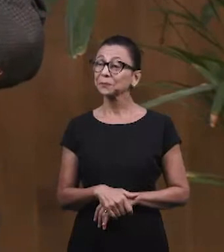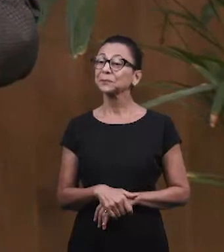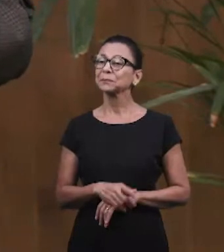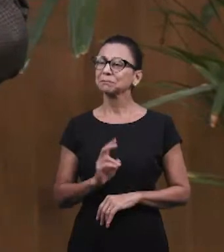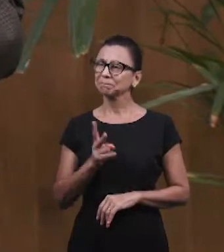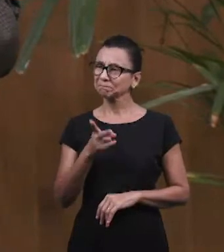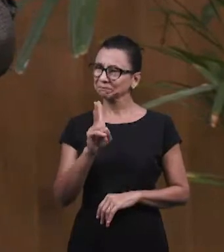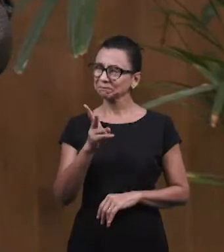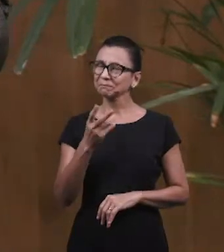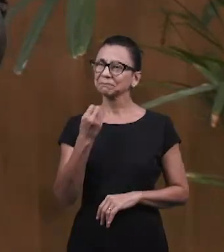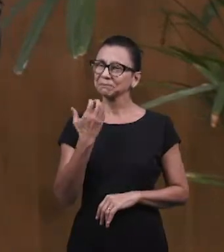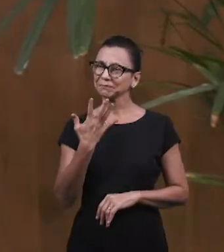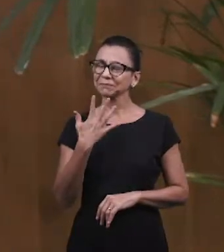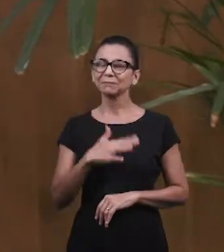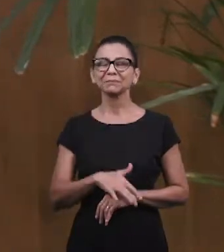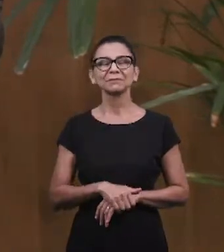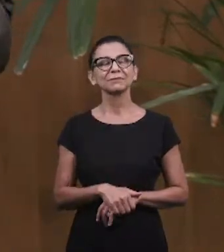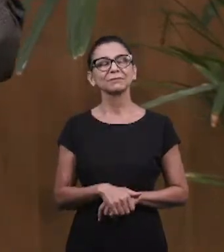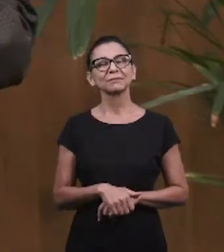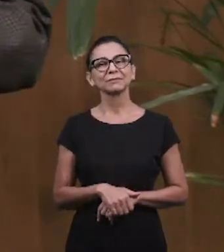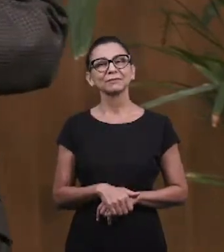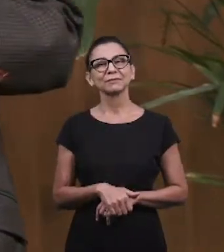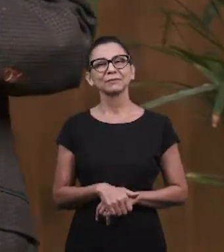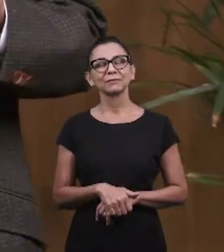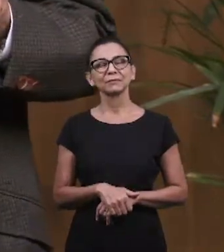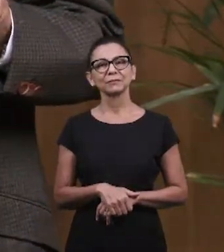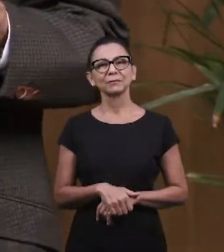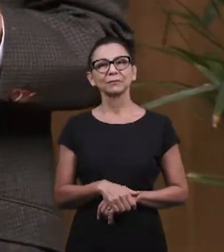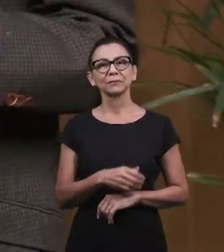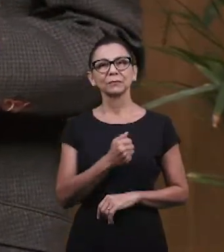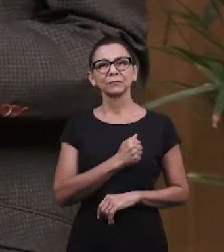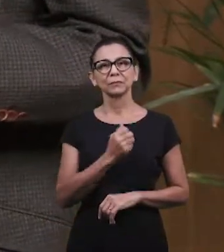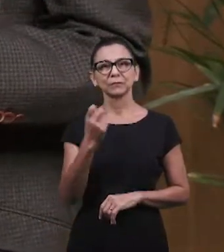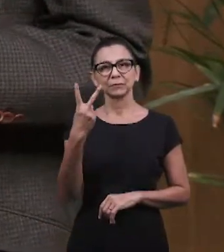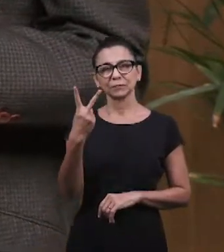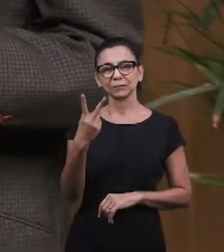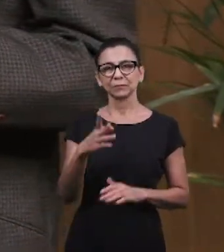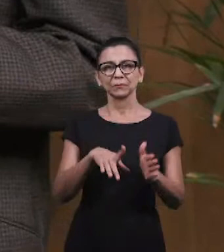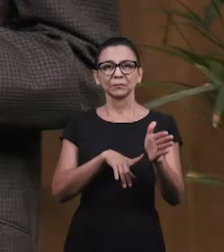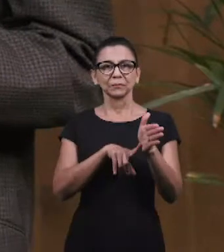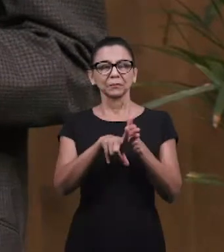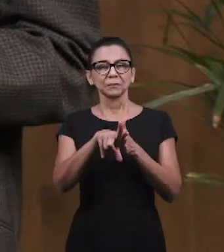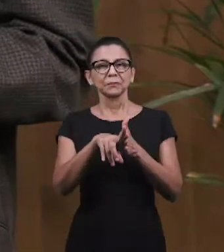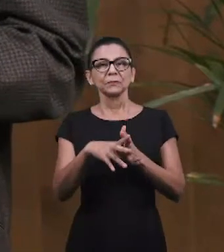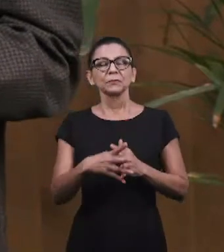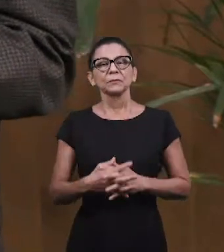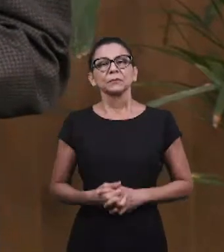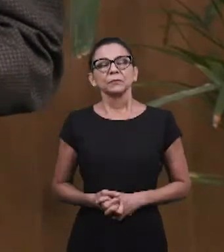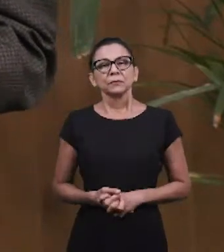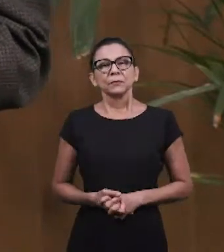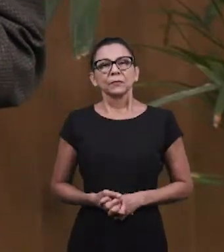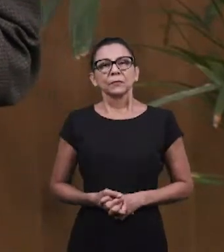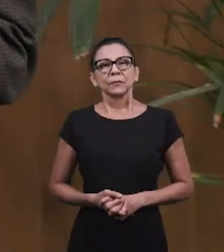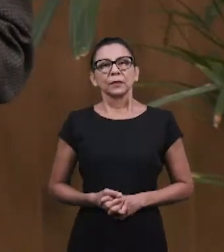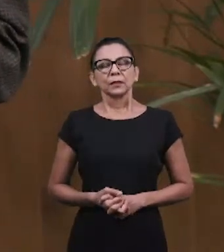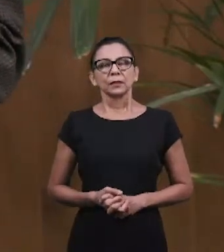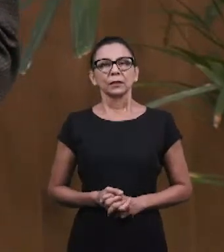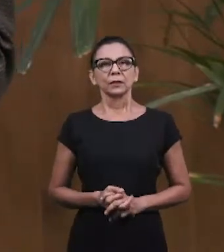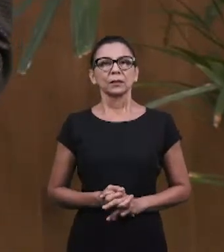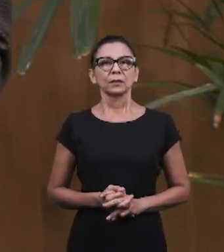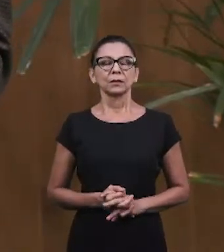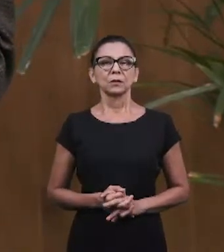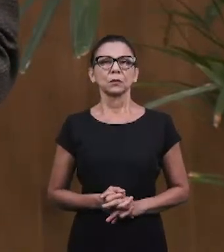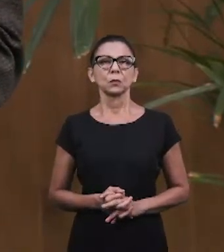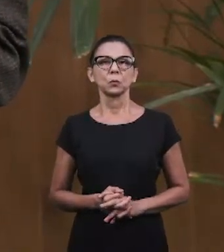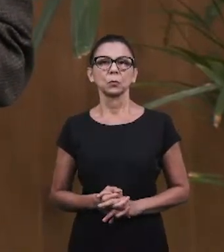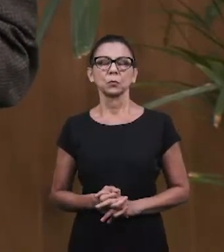participação frequente. Vamos então agora, irmãos, à nossa segunda pergunta. E a nossa segunda pergunta está ligada ao